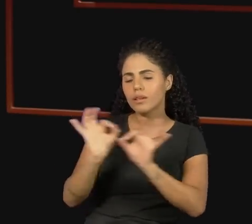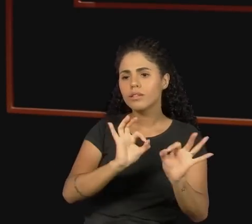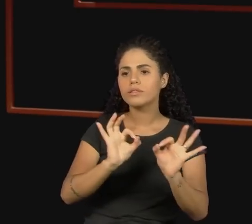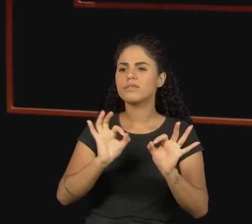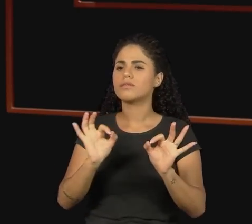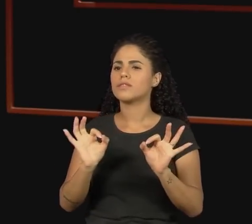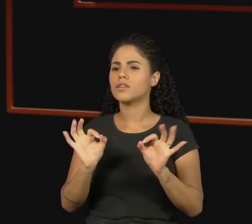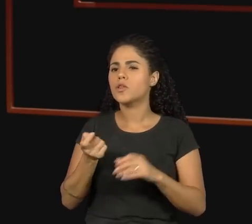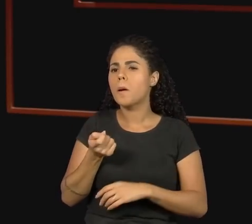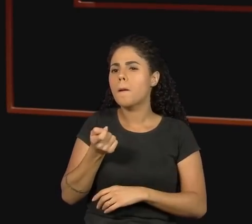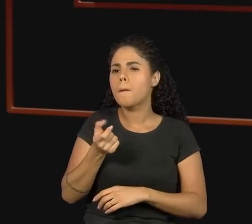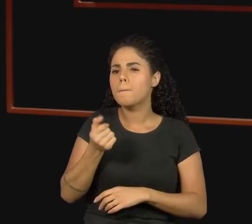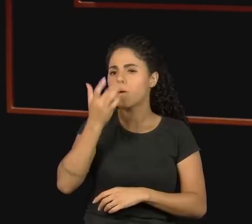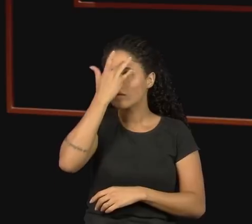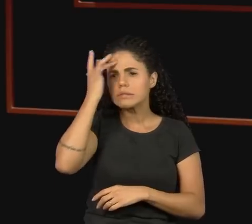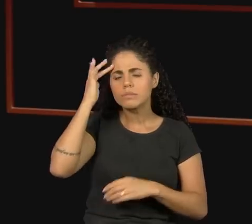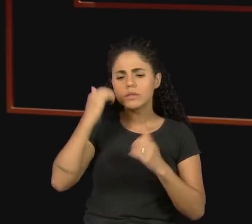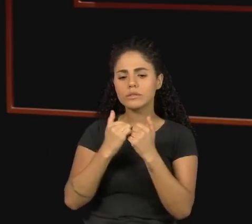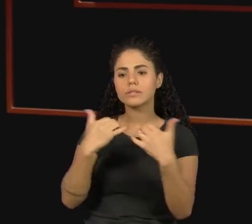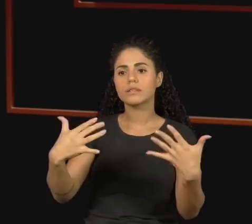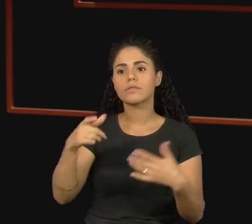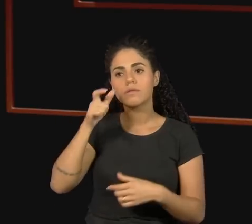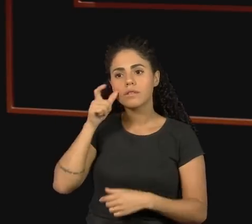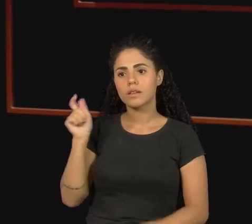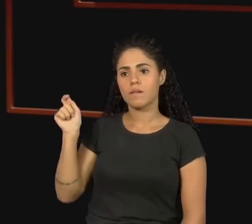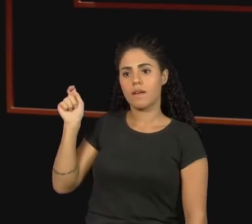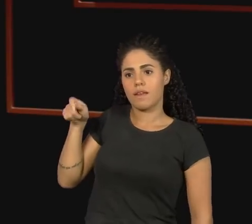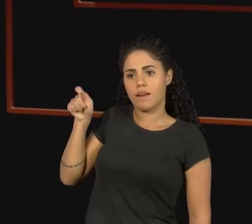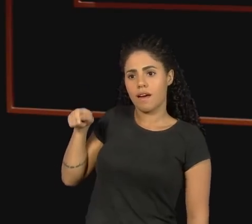pequena quantidade de pessoas em Cannes.